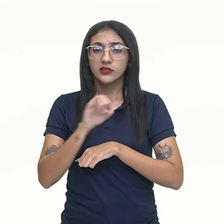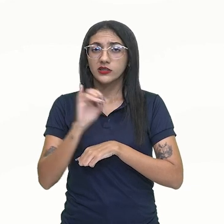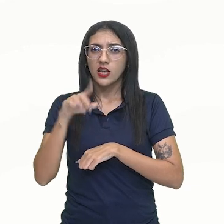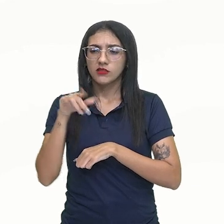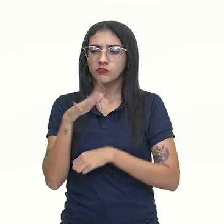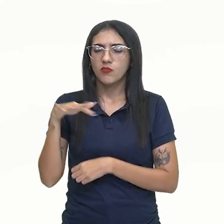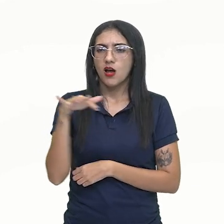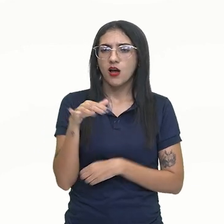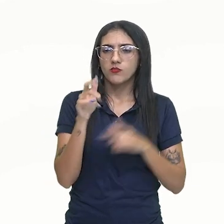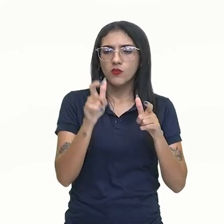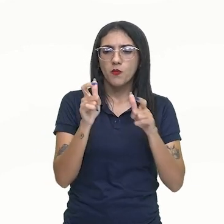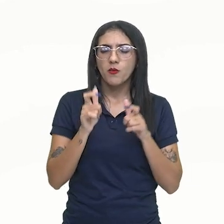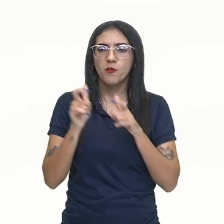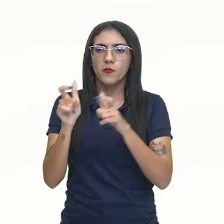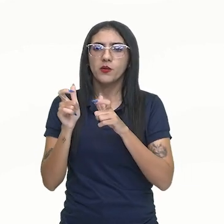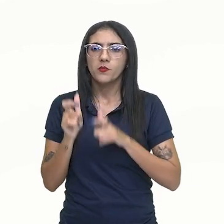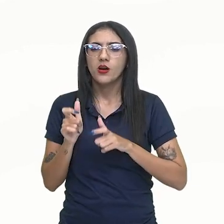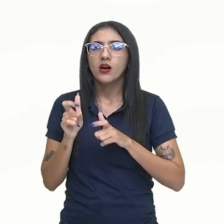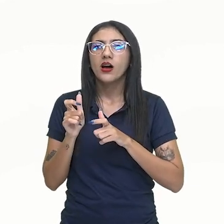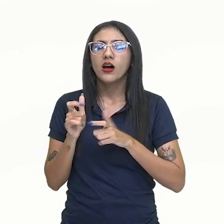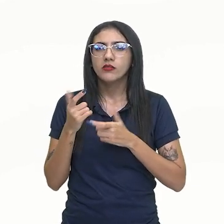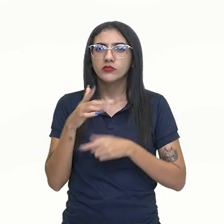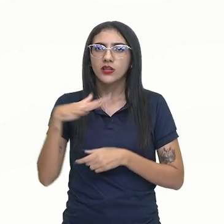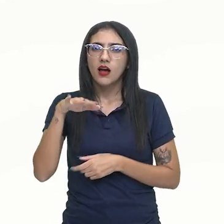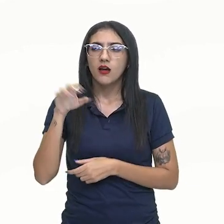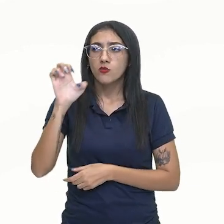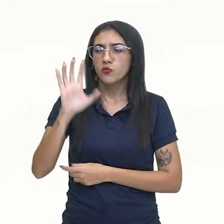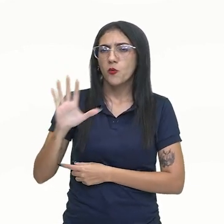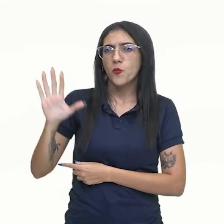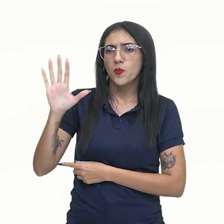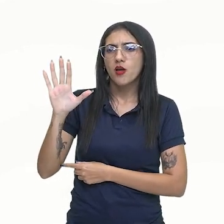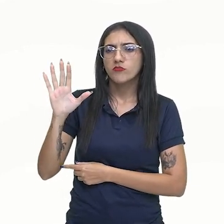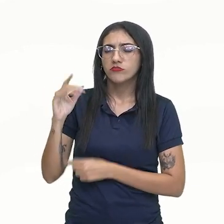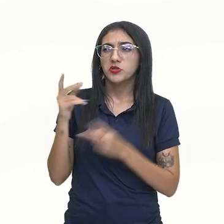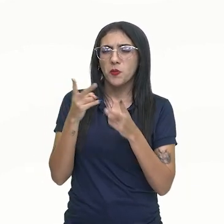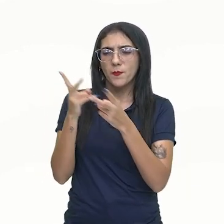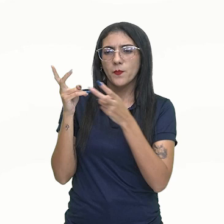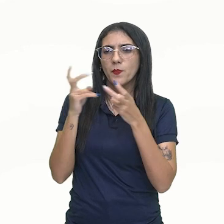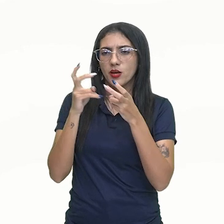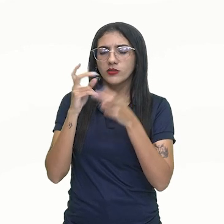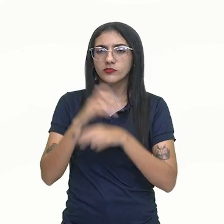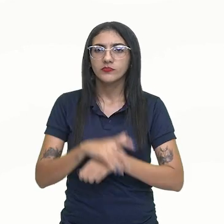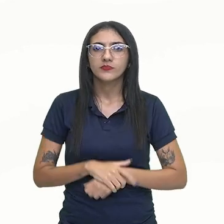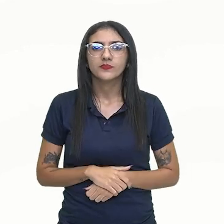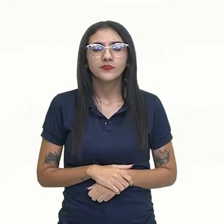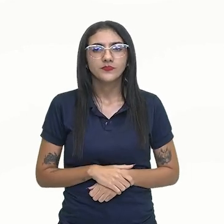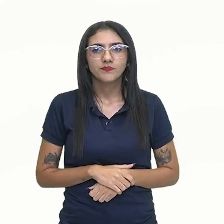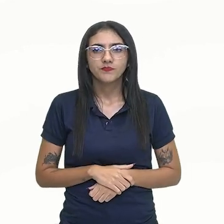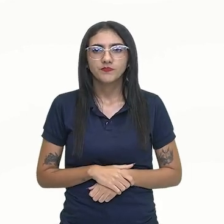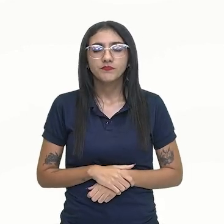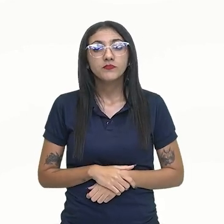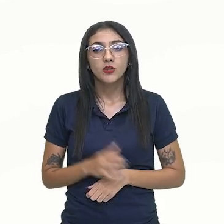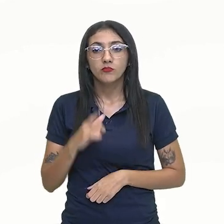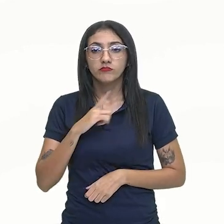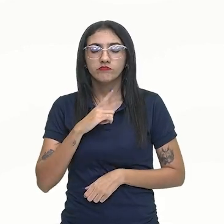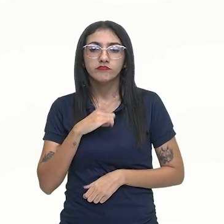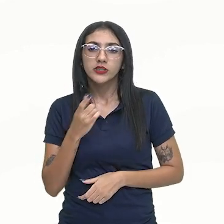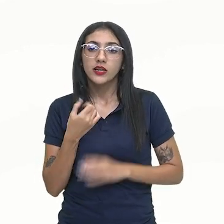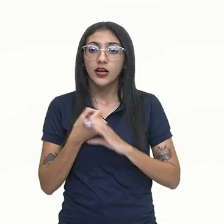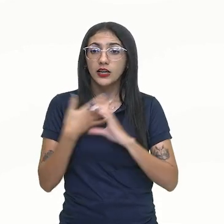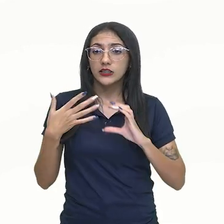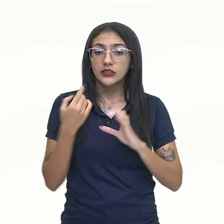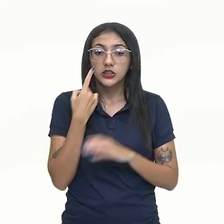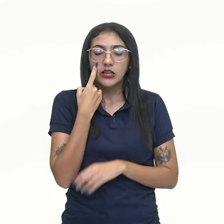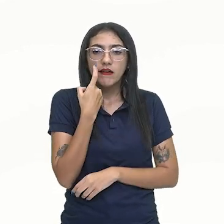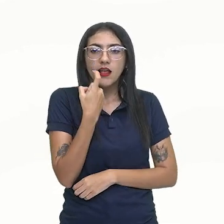nessas nações, né, nesse continente, no continente europeu? Nós temos aí, gente, os fatores que vão